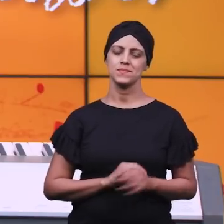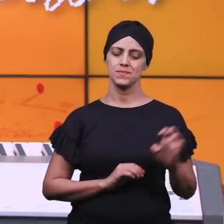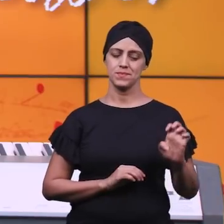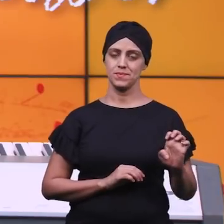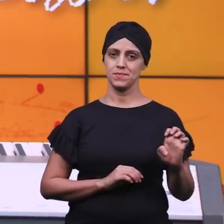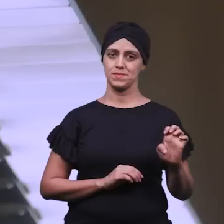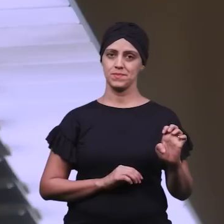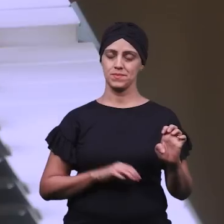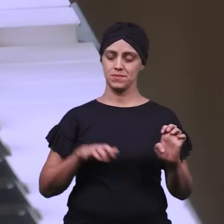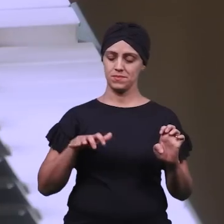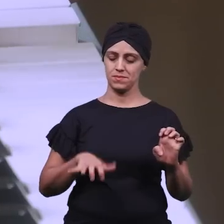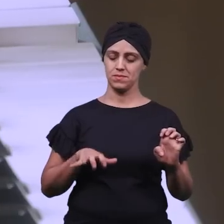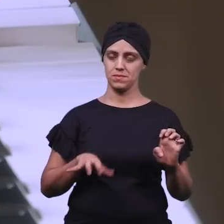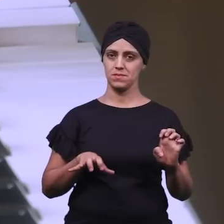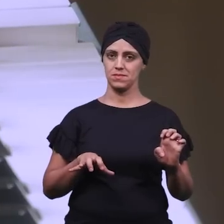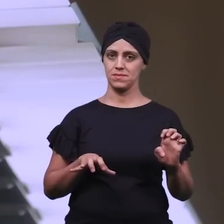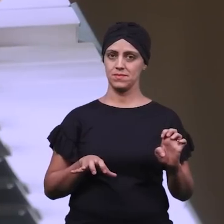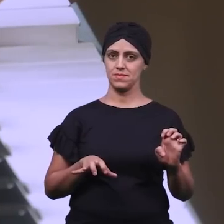E,